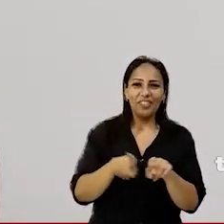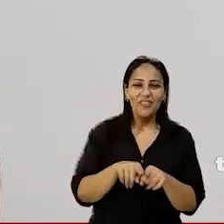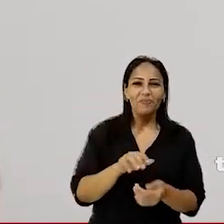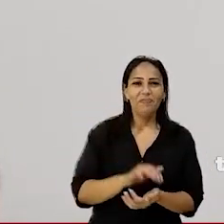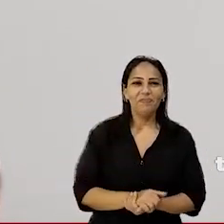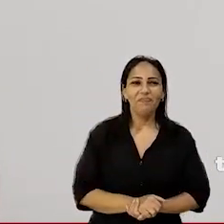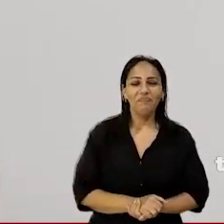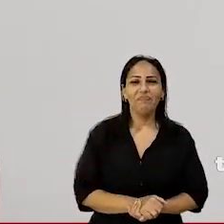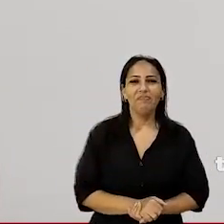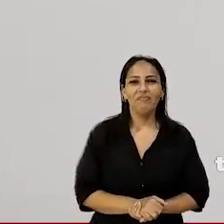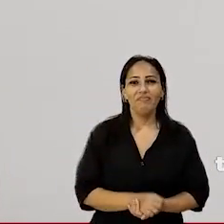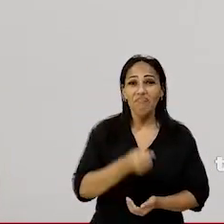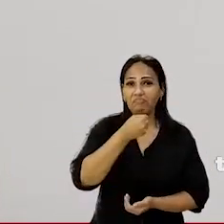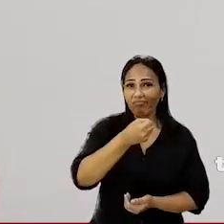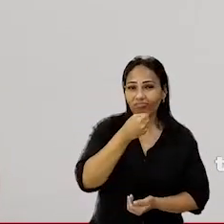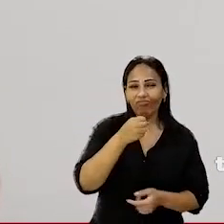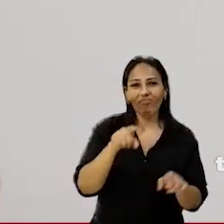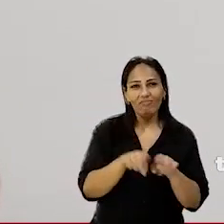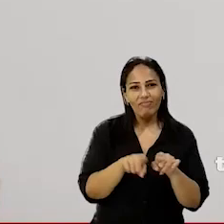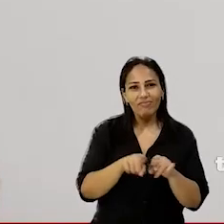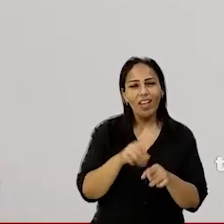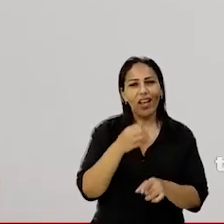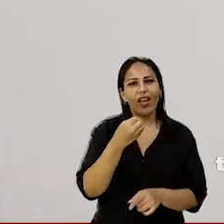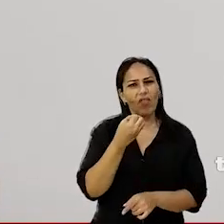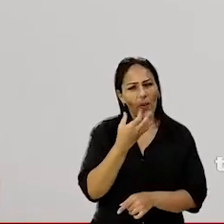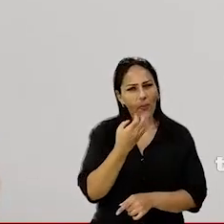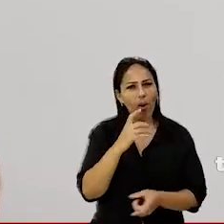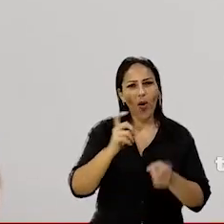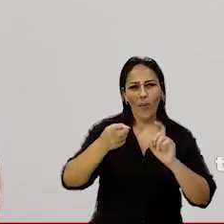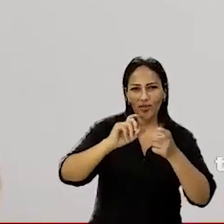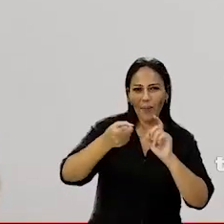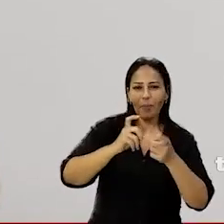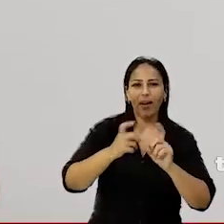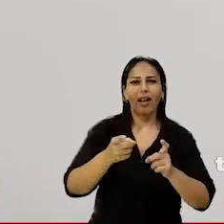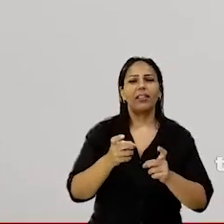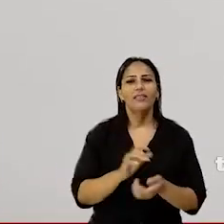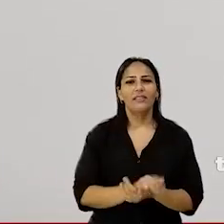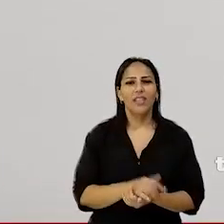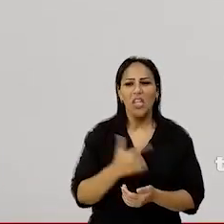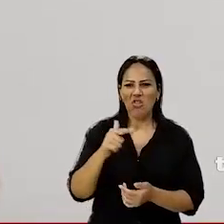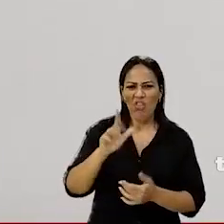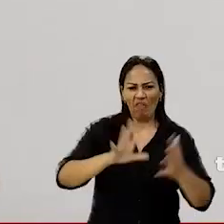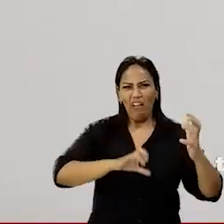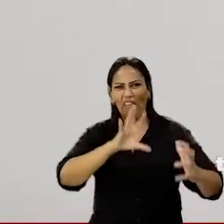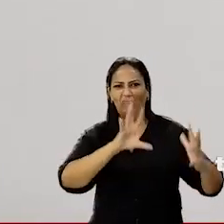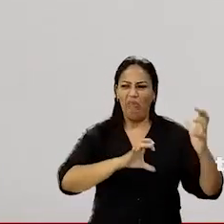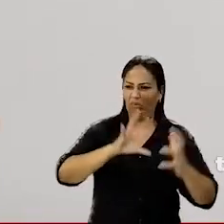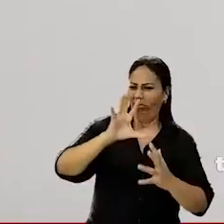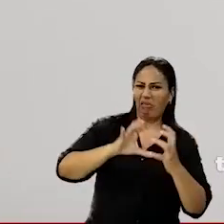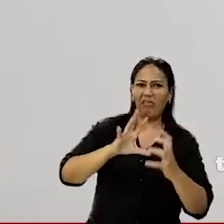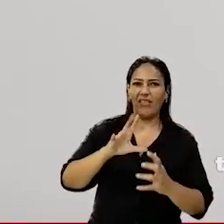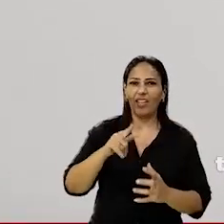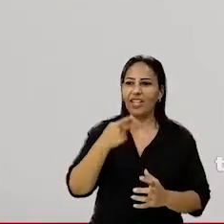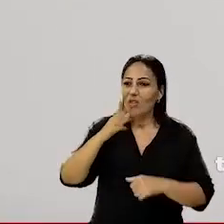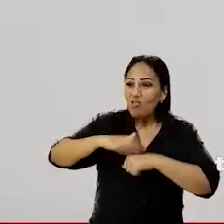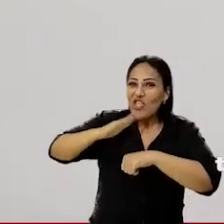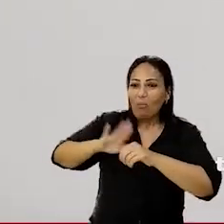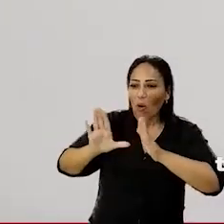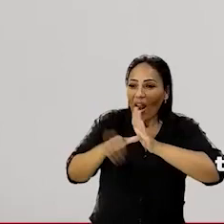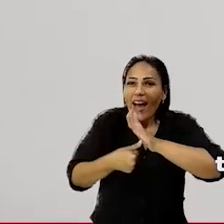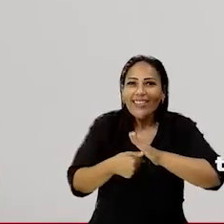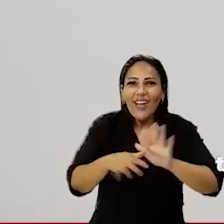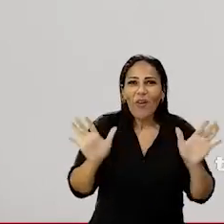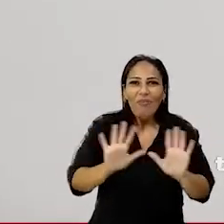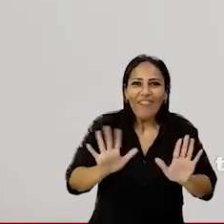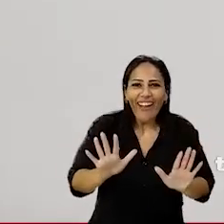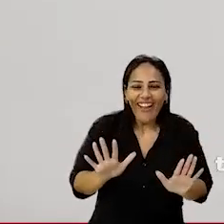Ana Ruth. Mas foi muito bom o debate, não teve ataque, ninguém chamou fulano de ladrão nem nada. Mas vamos